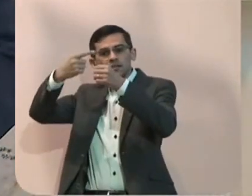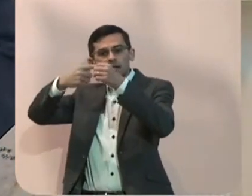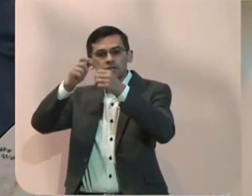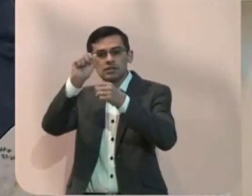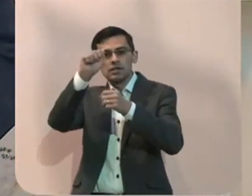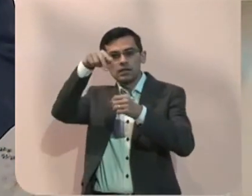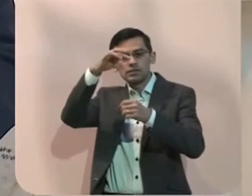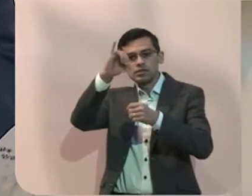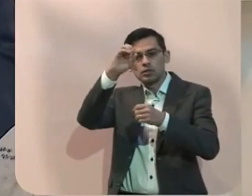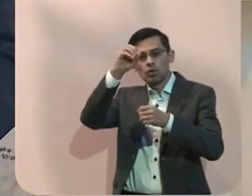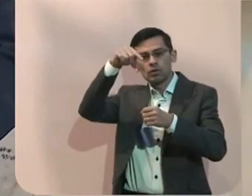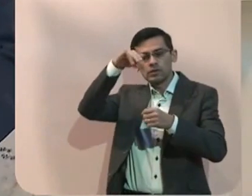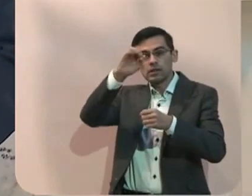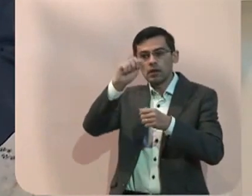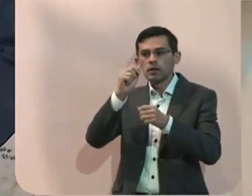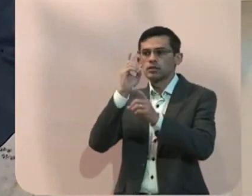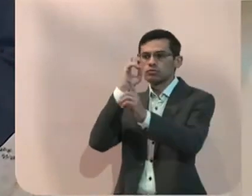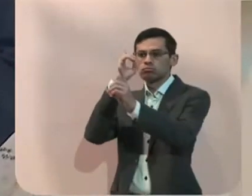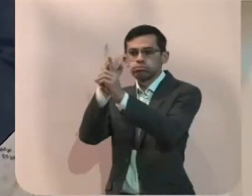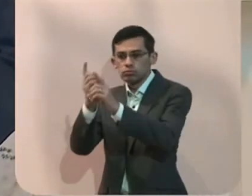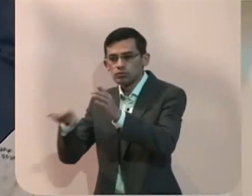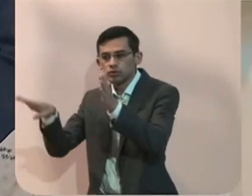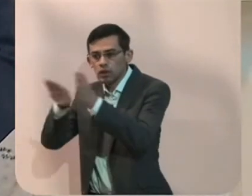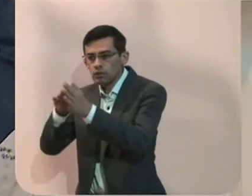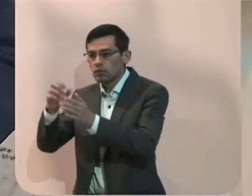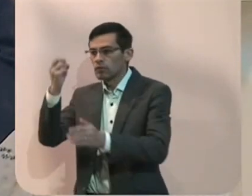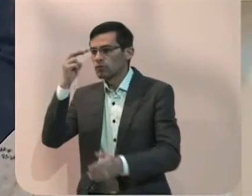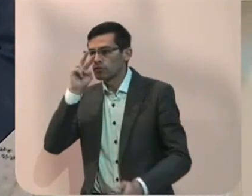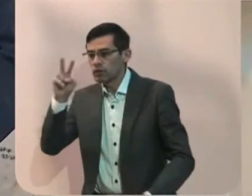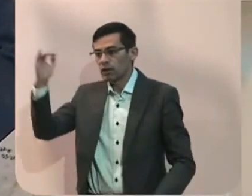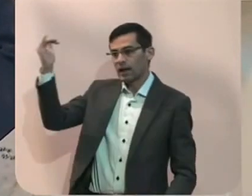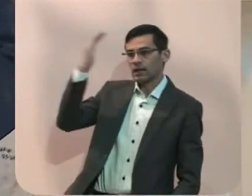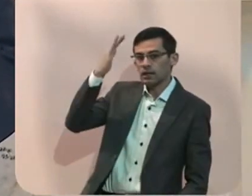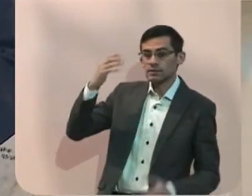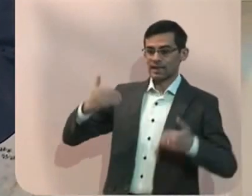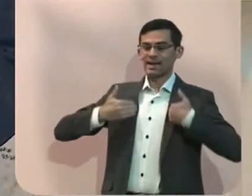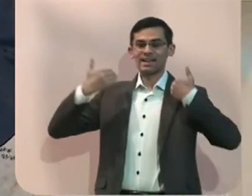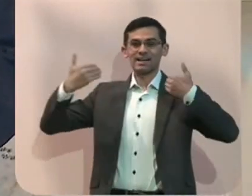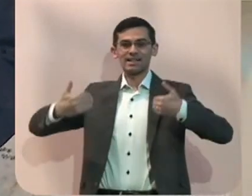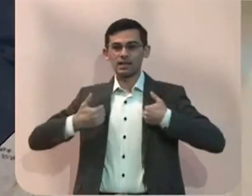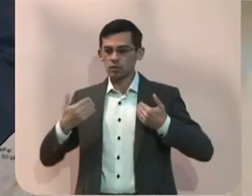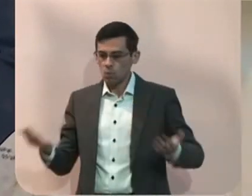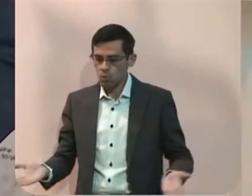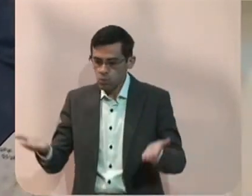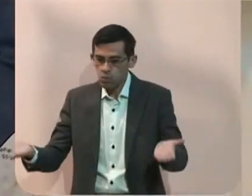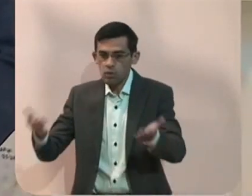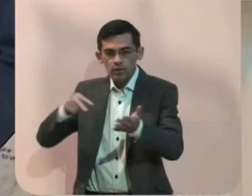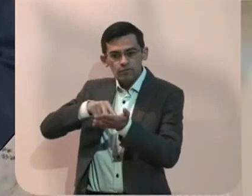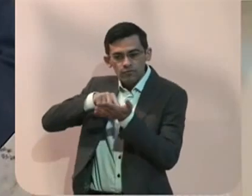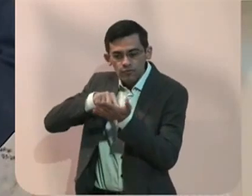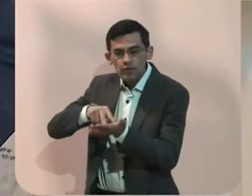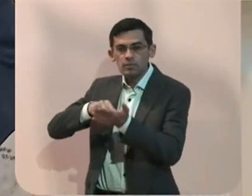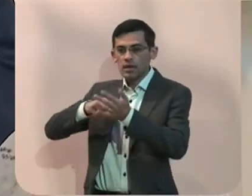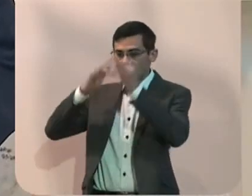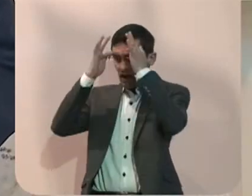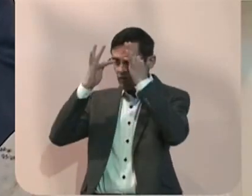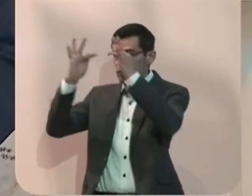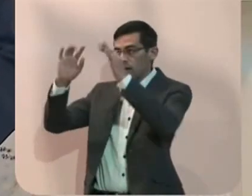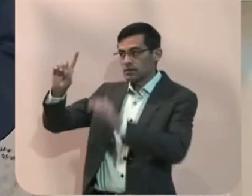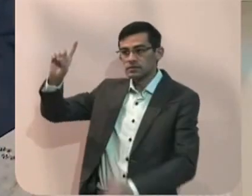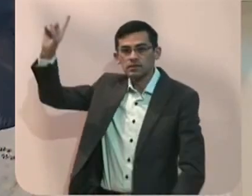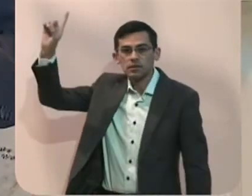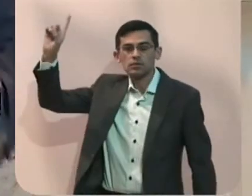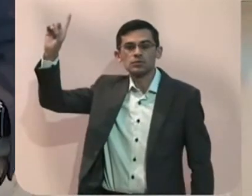E este ali chegando e vendo a graça de Deus, ficou alegre e os animou a permanecerem fiéis no